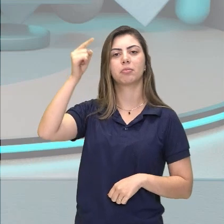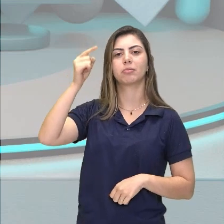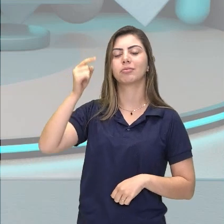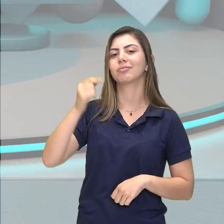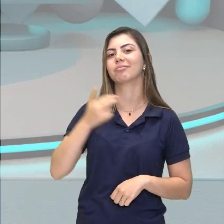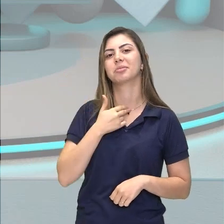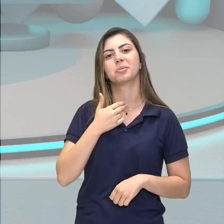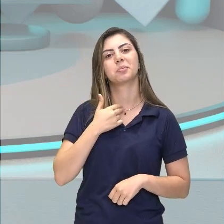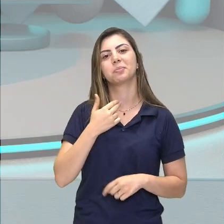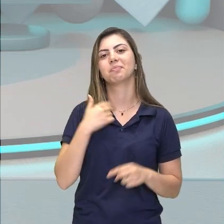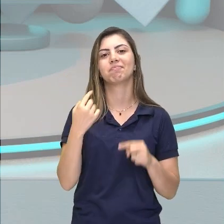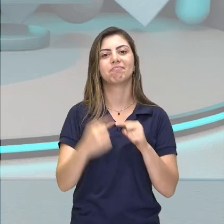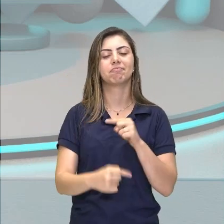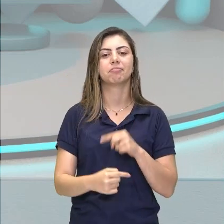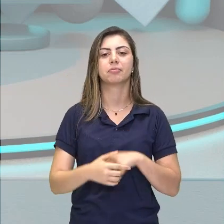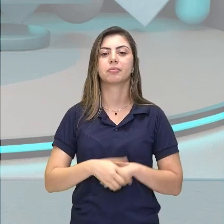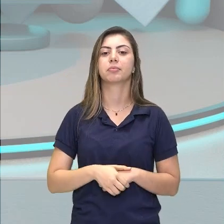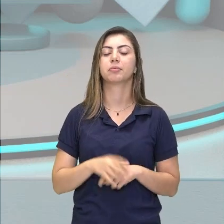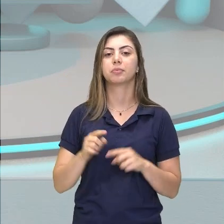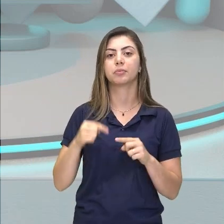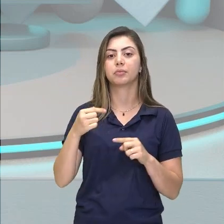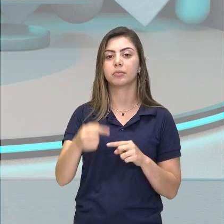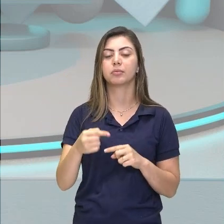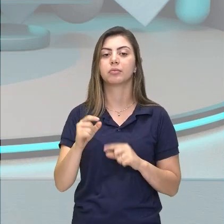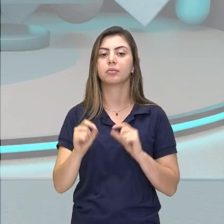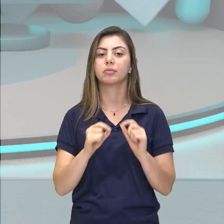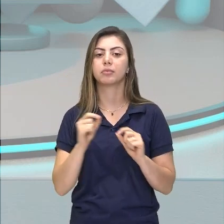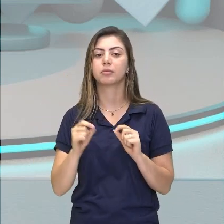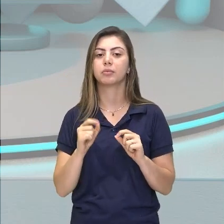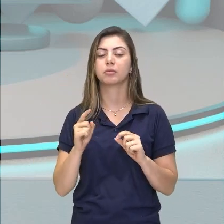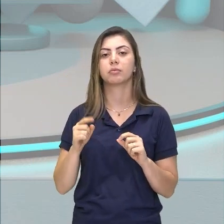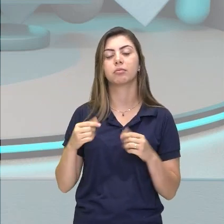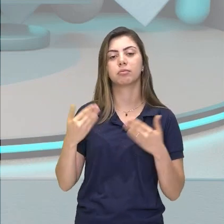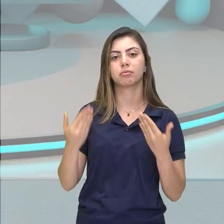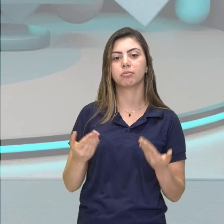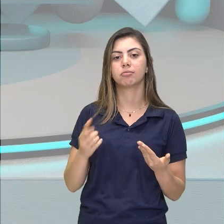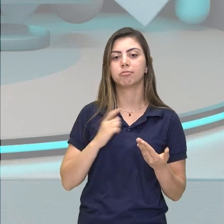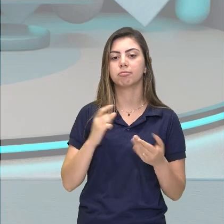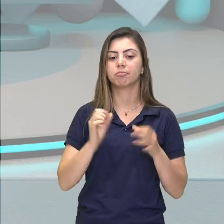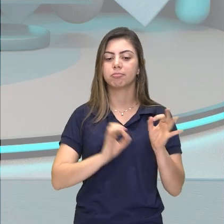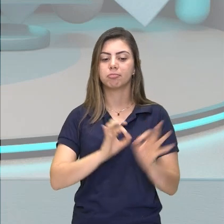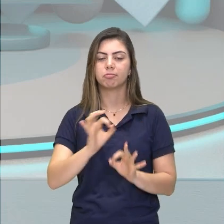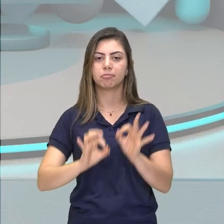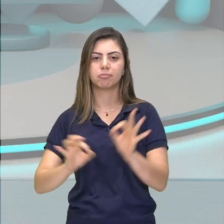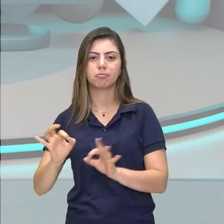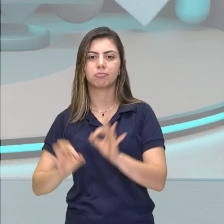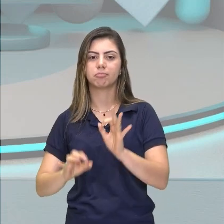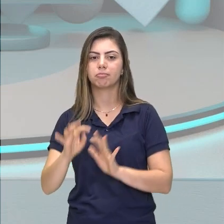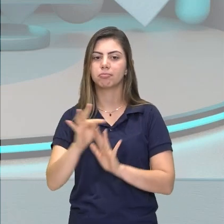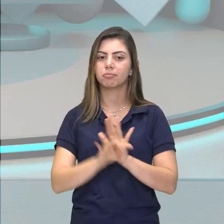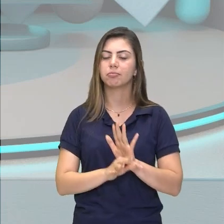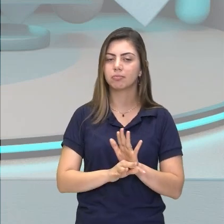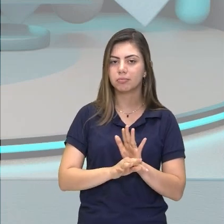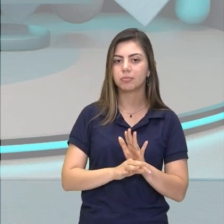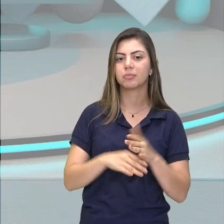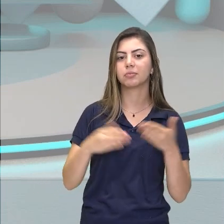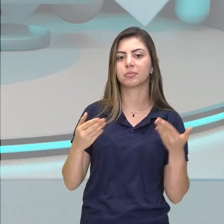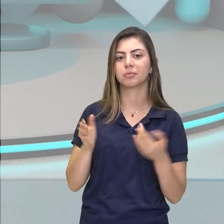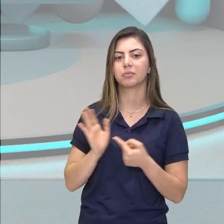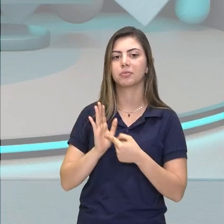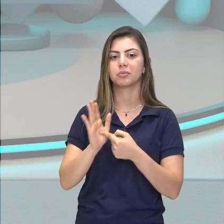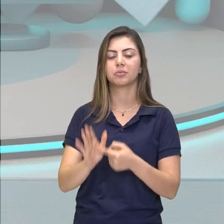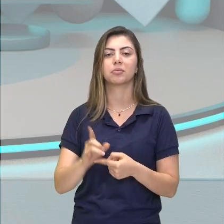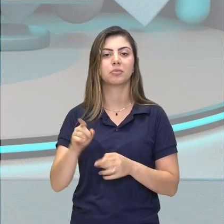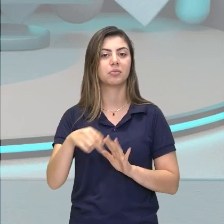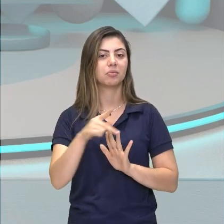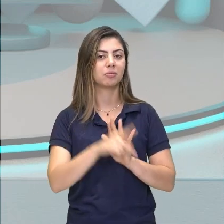assim que funciona, tá bom? Depois a competência 3, que vai pensar justamente nessa organização do texto, e eu estou mostrando aqui para vocês esse projeto de